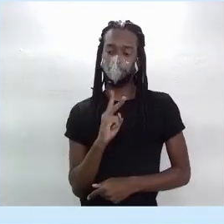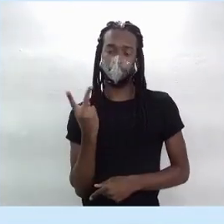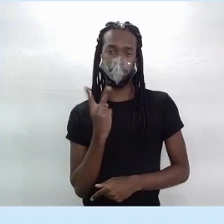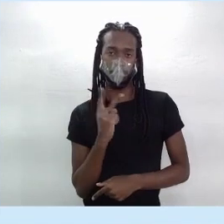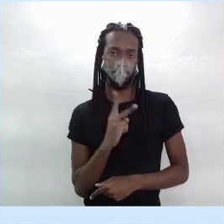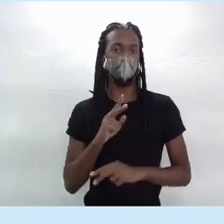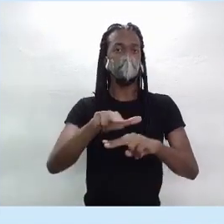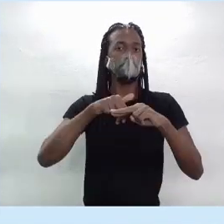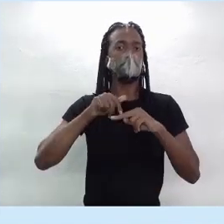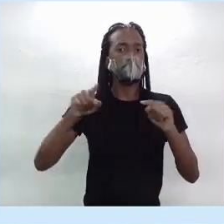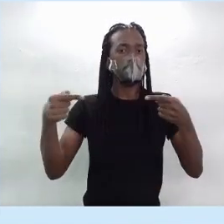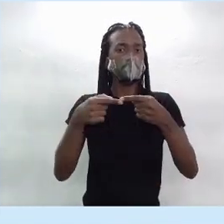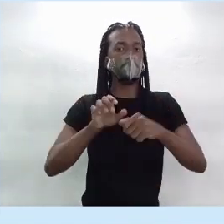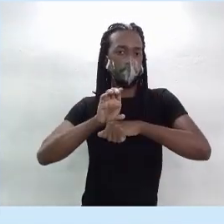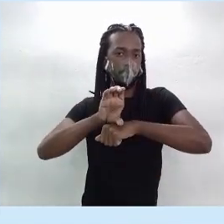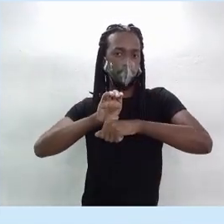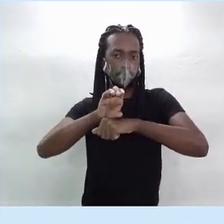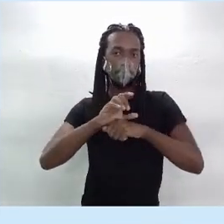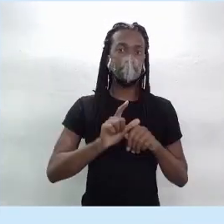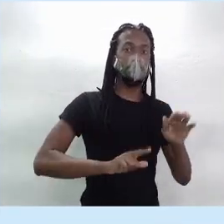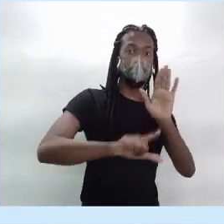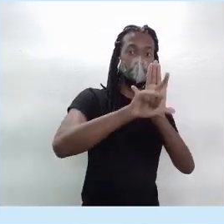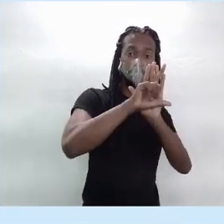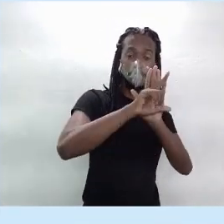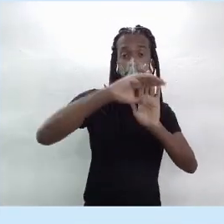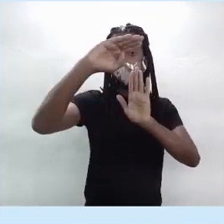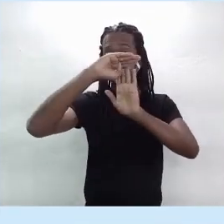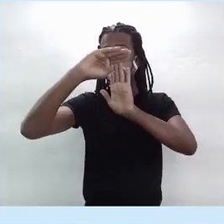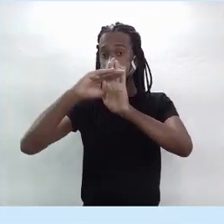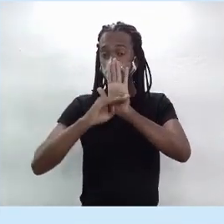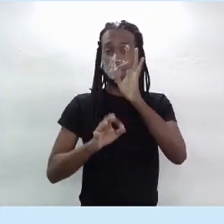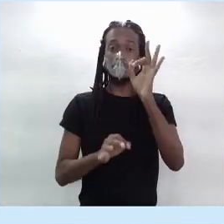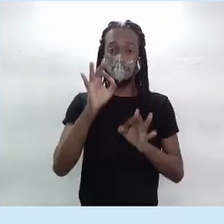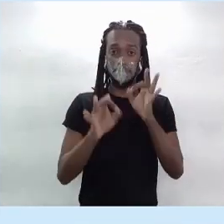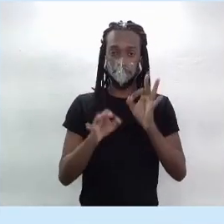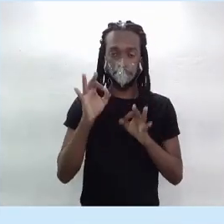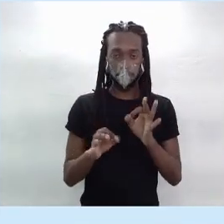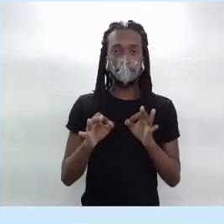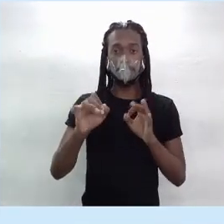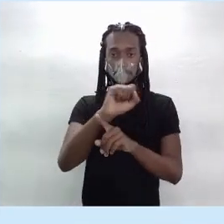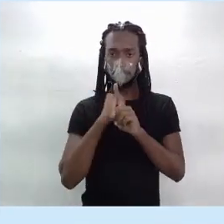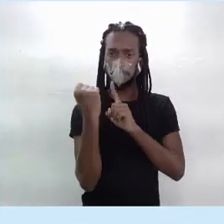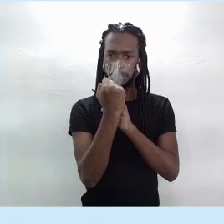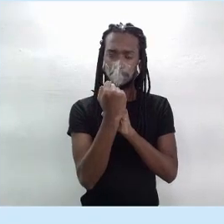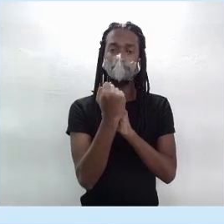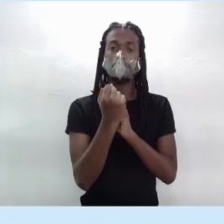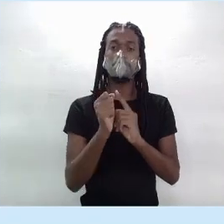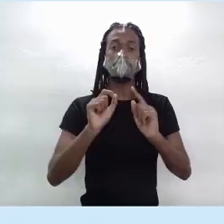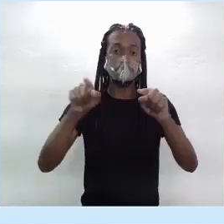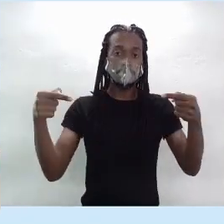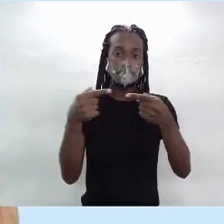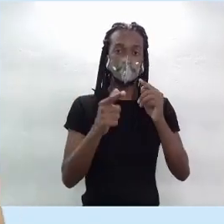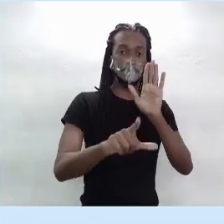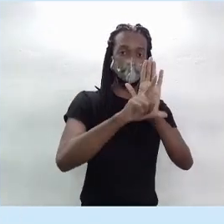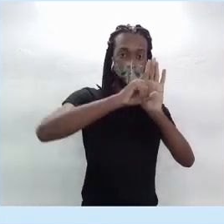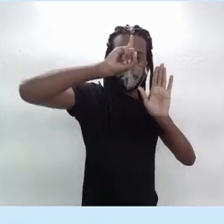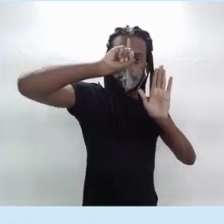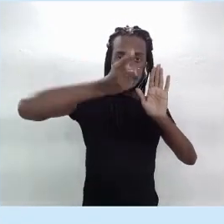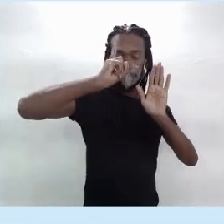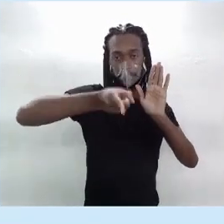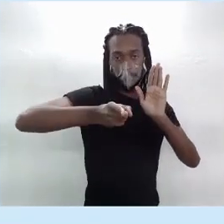a Constituição, a lei, o ordenamento social pela lei. Então